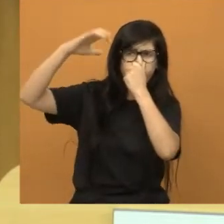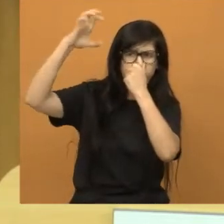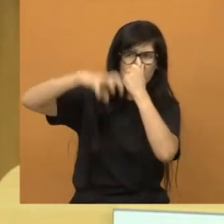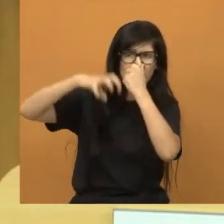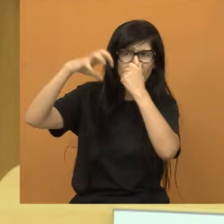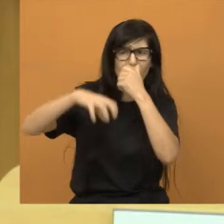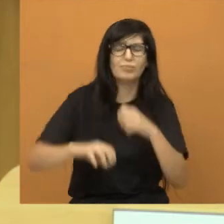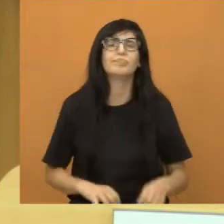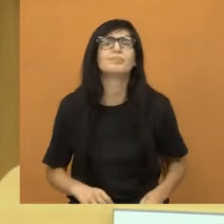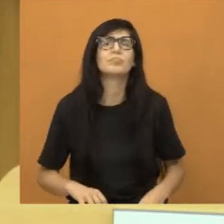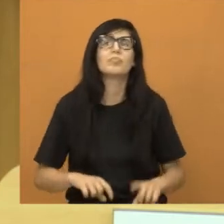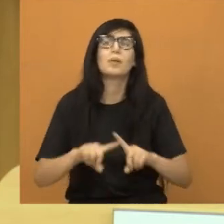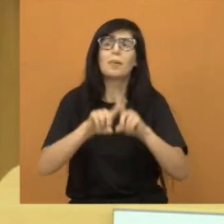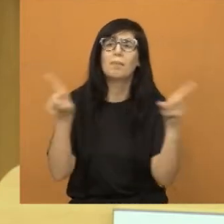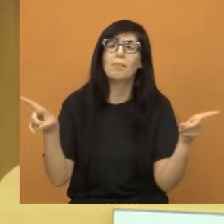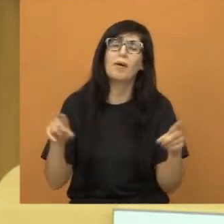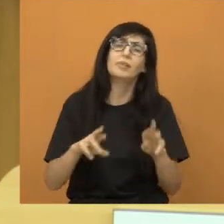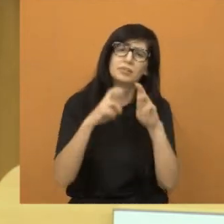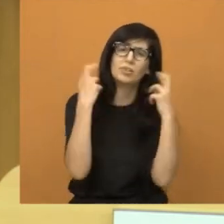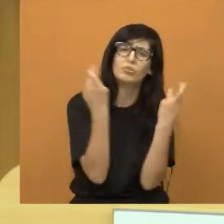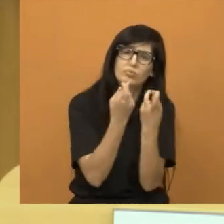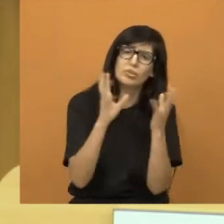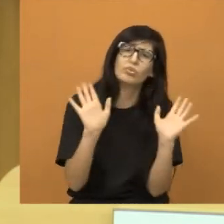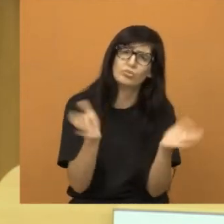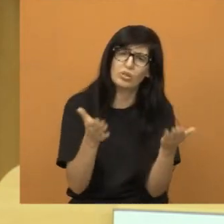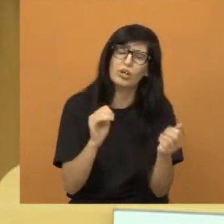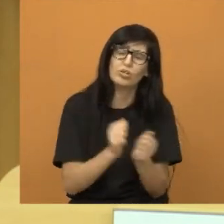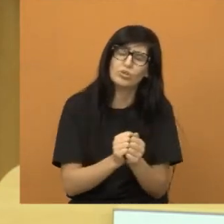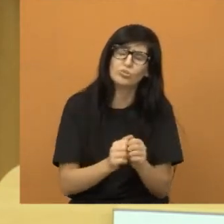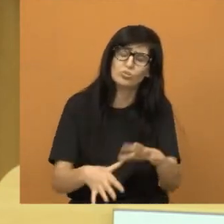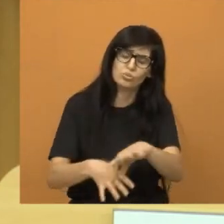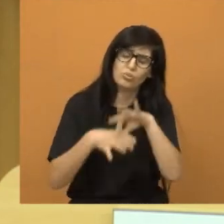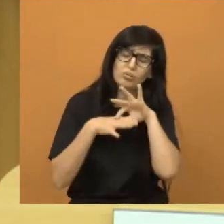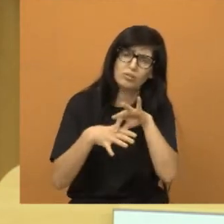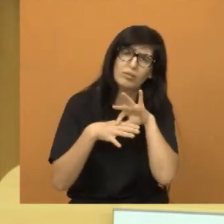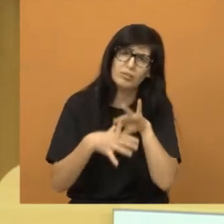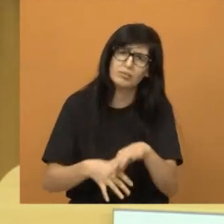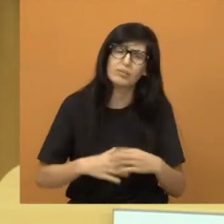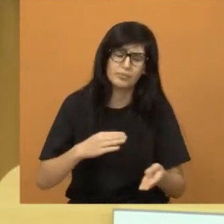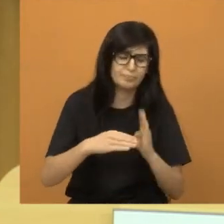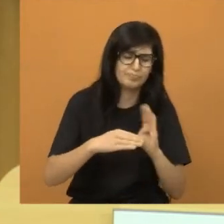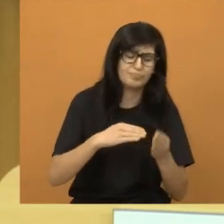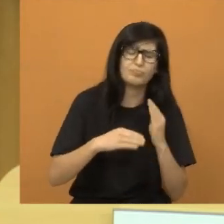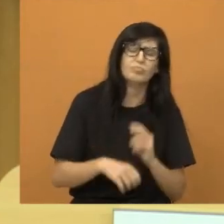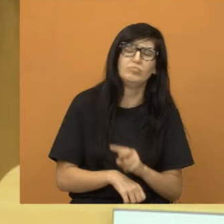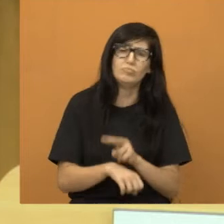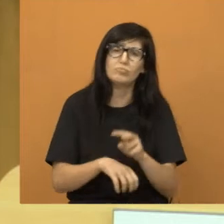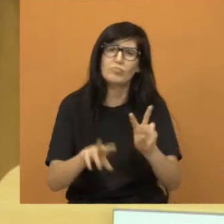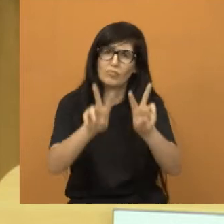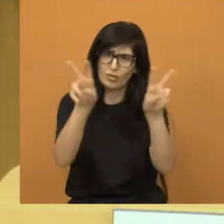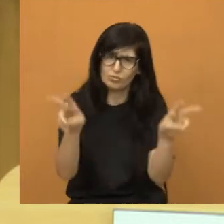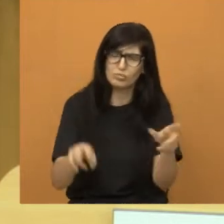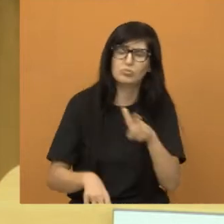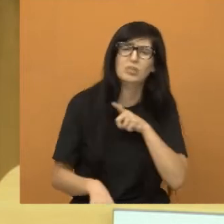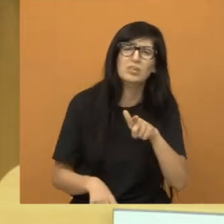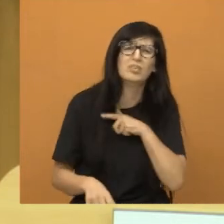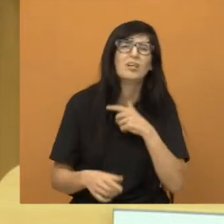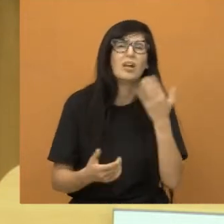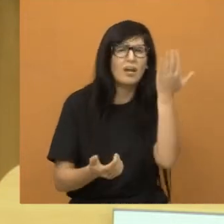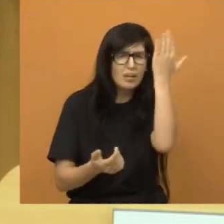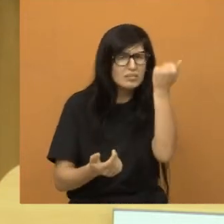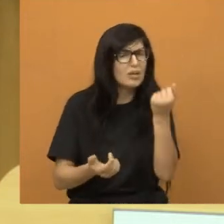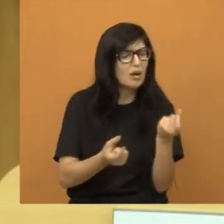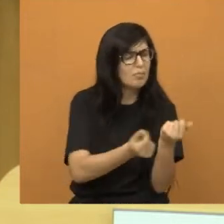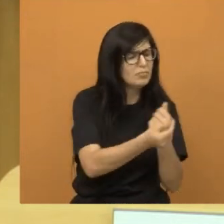reunião com os moradores, com a comissão, estamos cuidando desse assunto. Já havia uma verba que